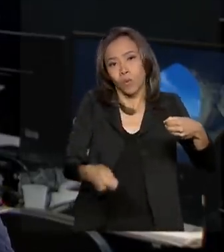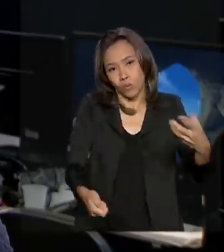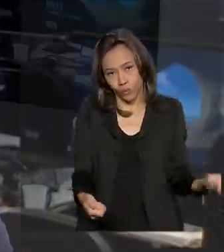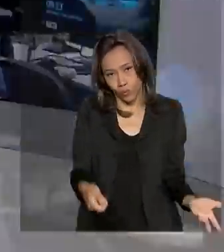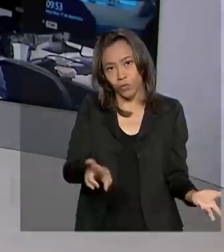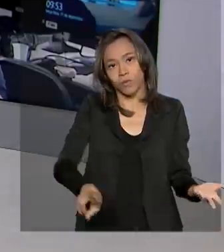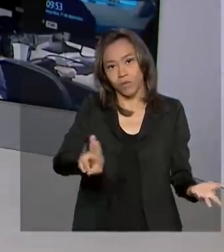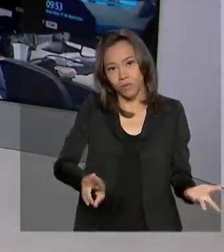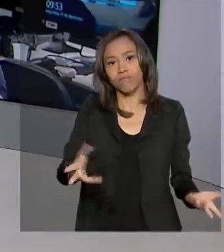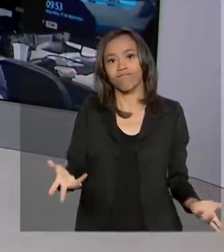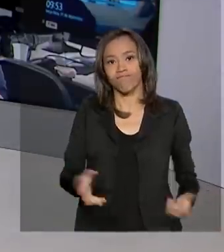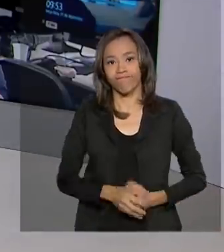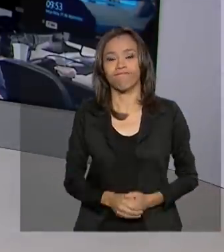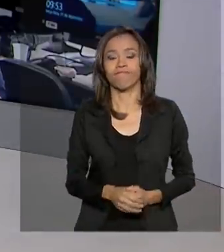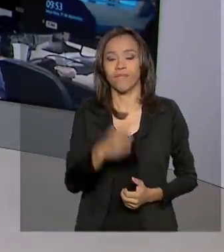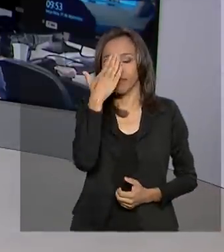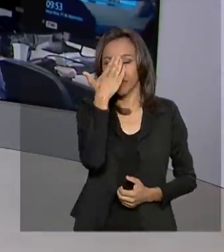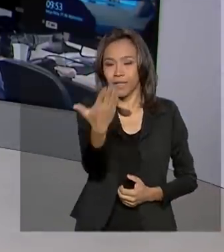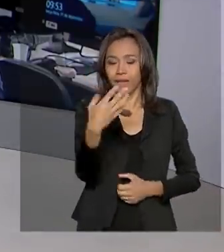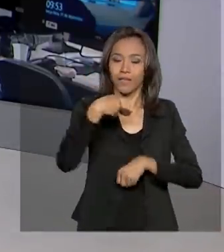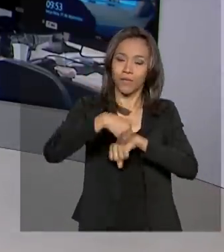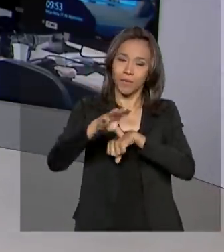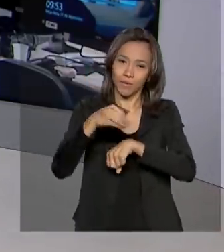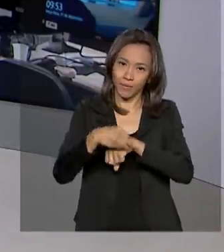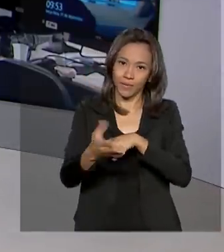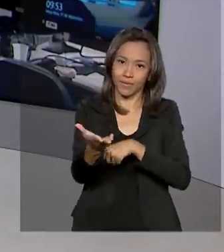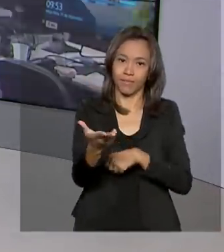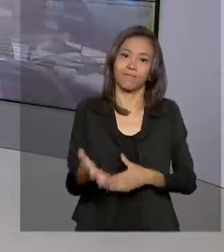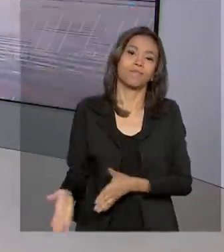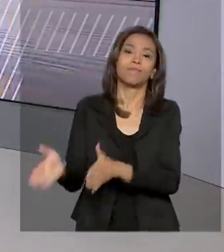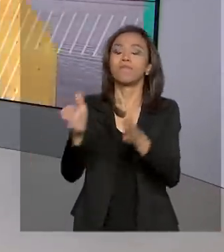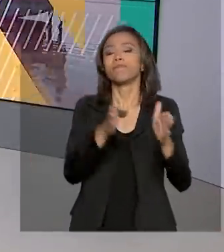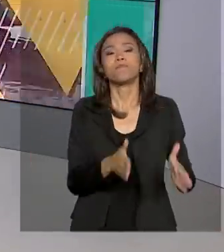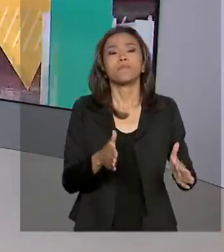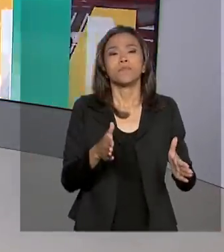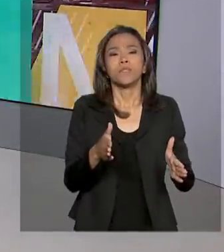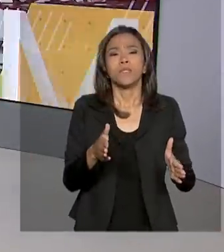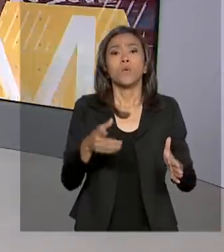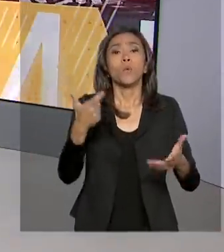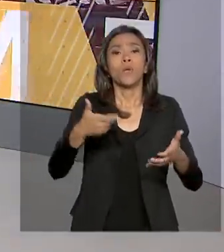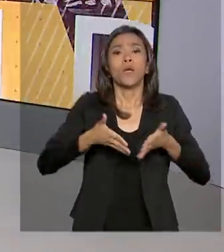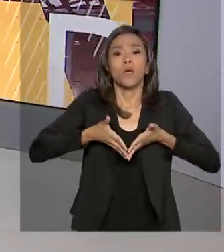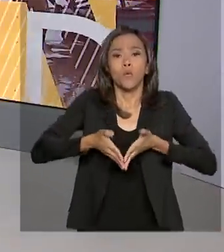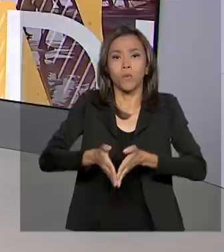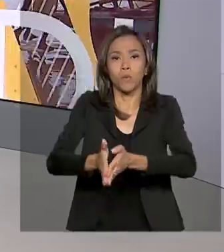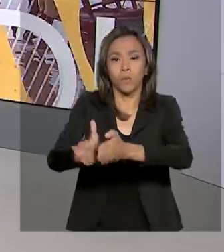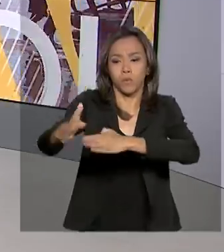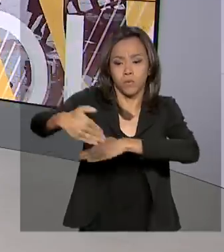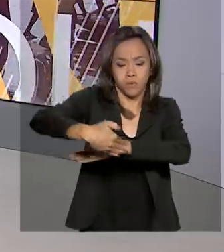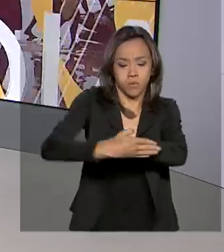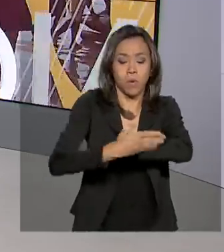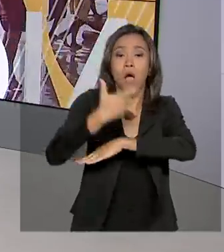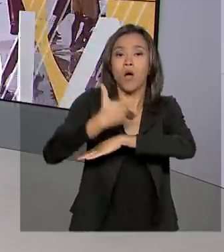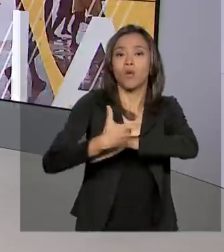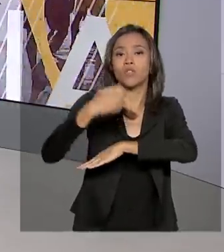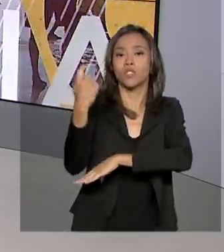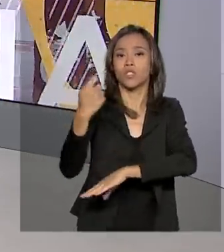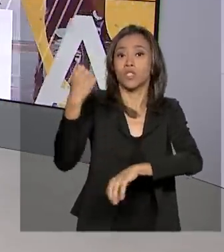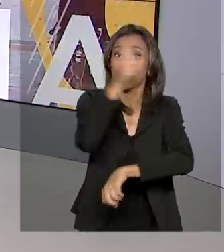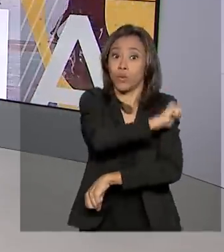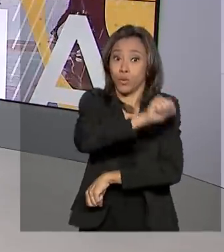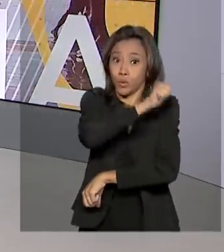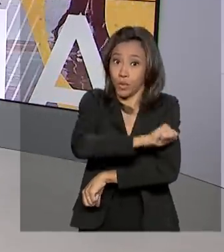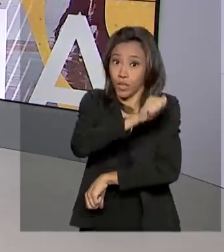renata brigada dimas pelas suas informações ao vivo pra gente o porto do rio de janeiro vai receber nesta temporada de cruzeiros